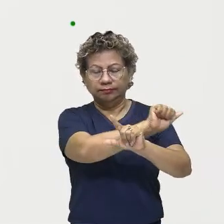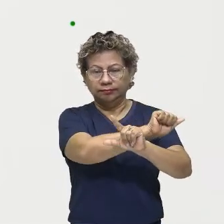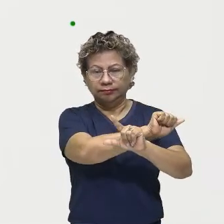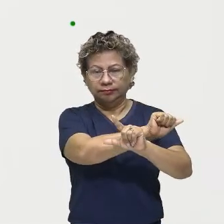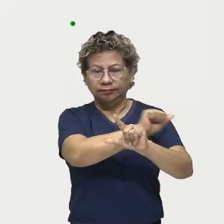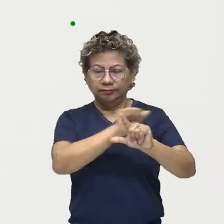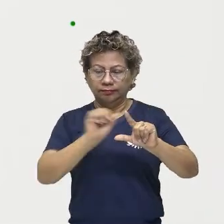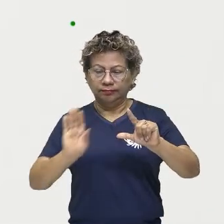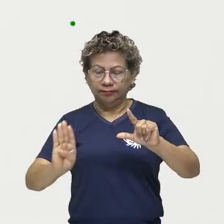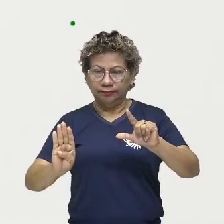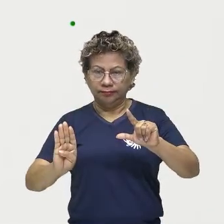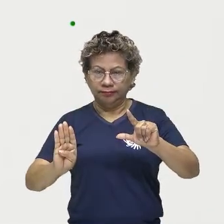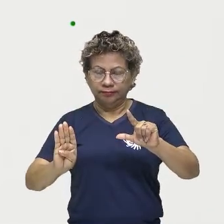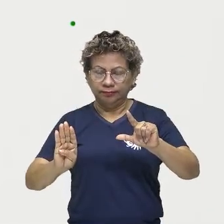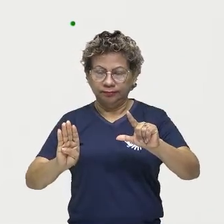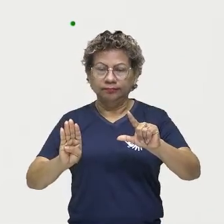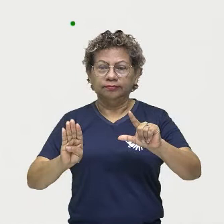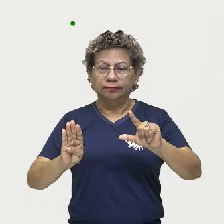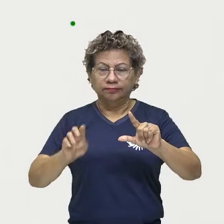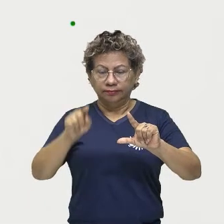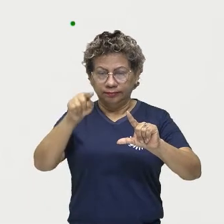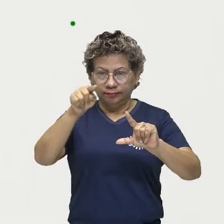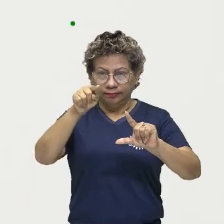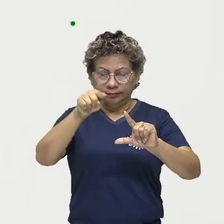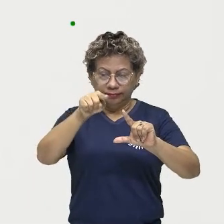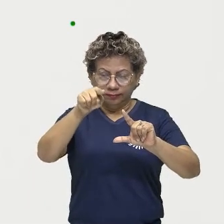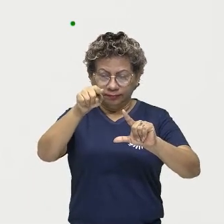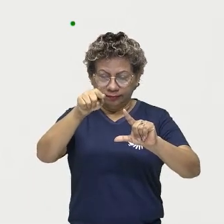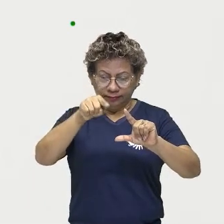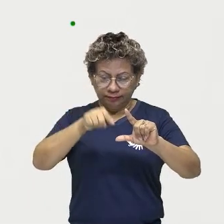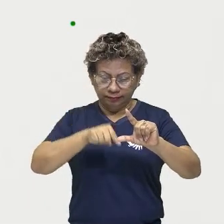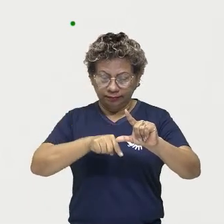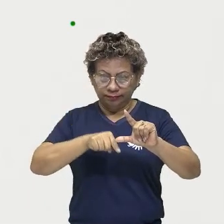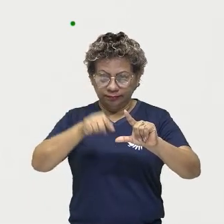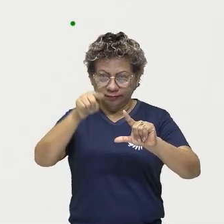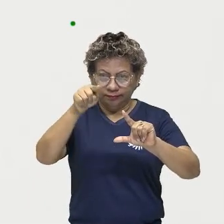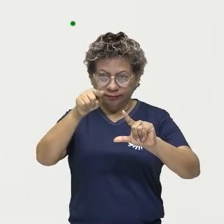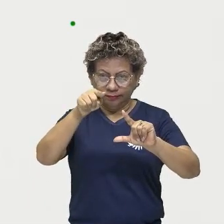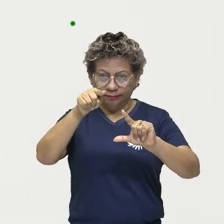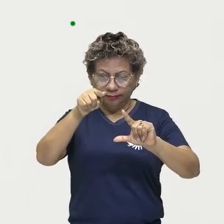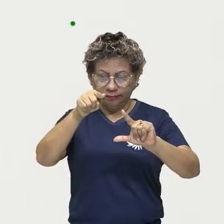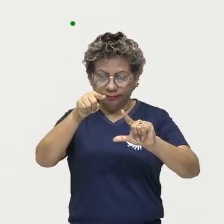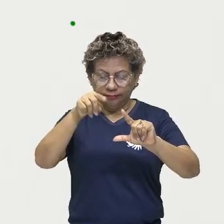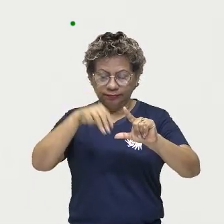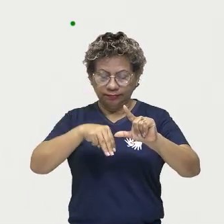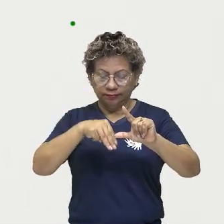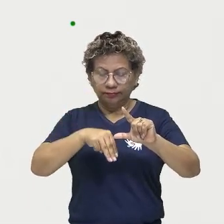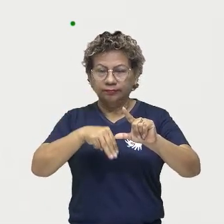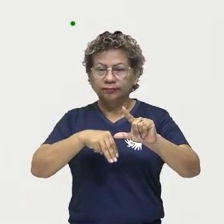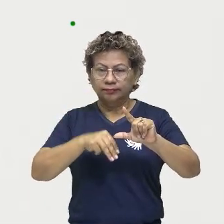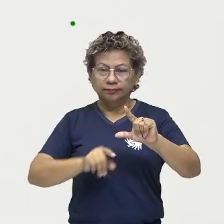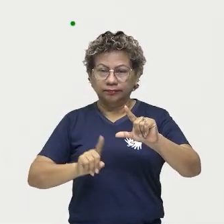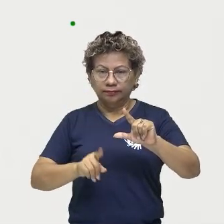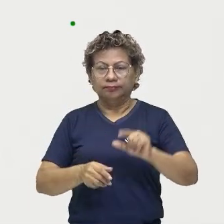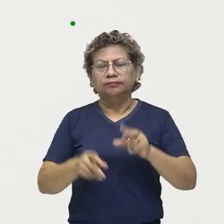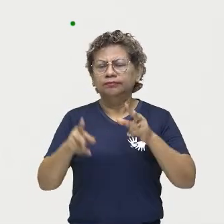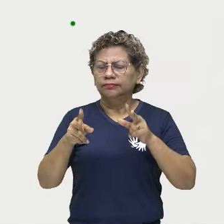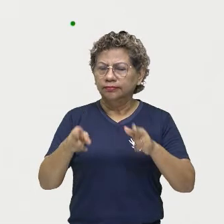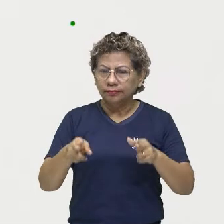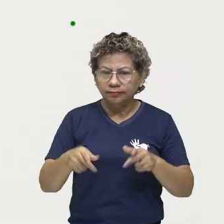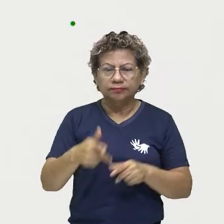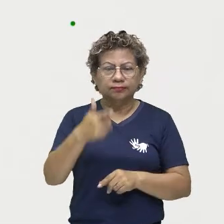AB. Então, nós temos aqui a mediana relativa ao vértice C. O mesmo vai acontecer com os